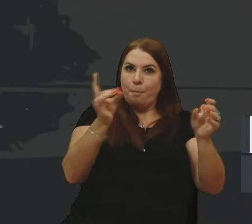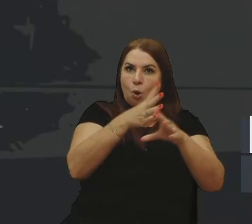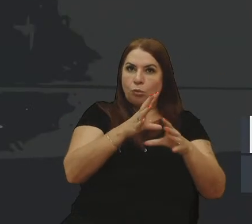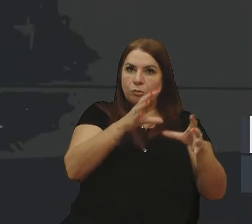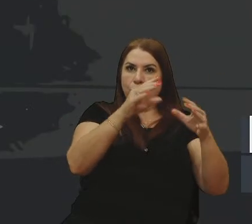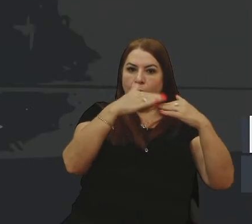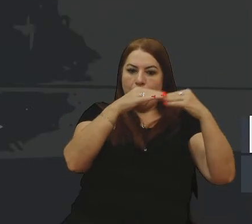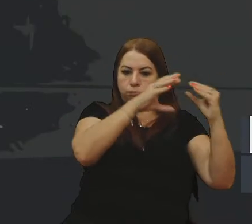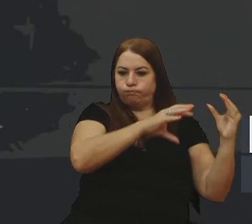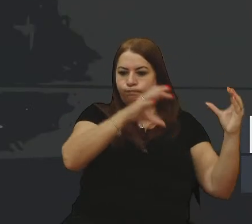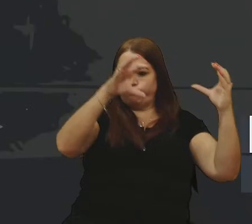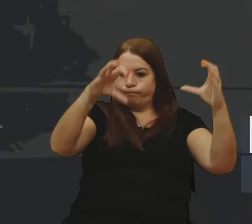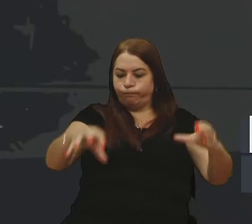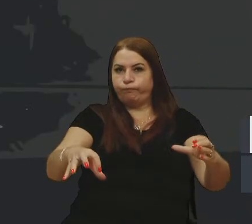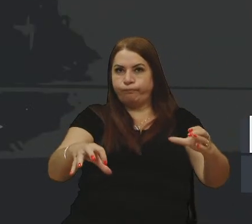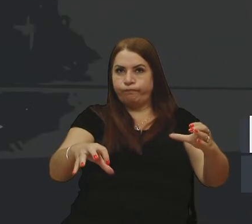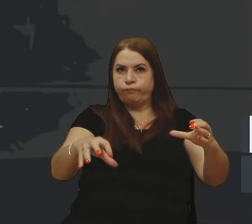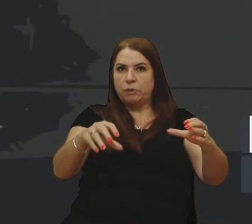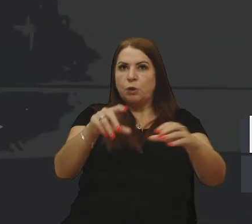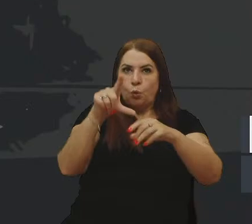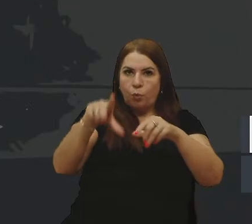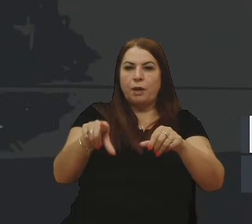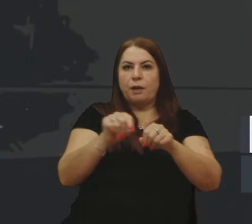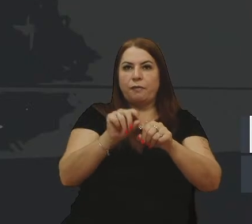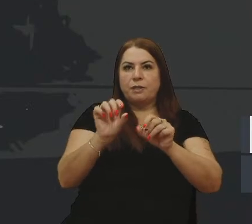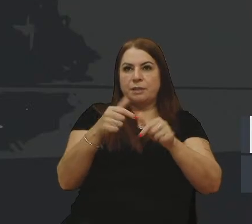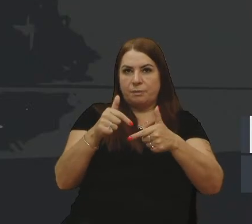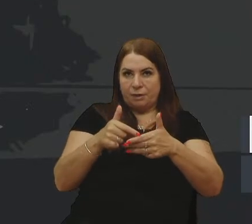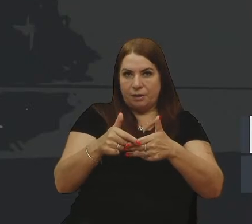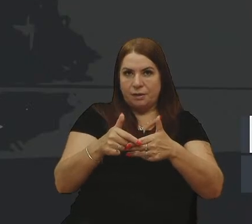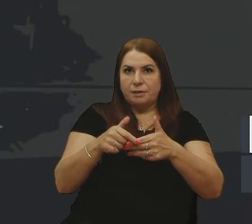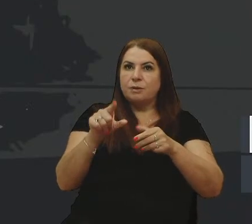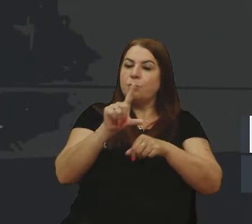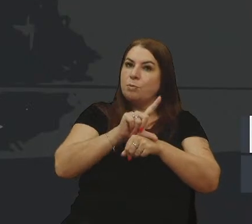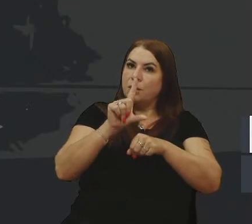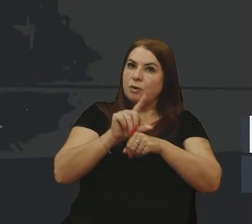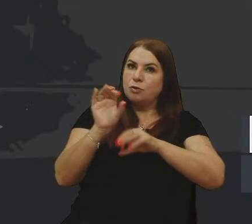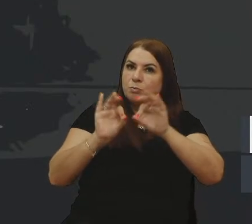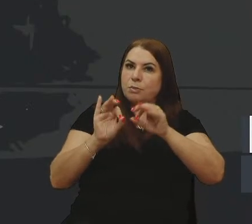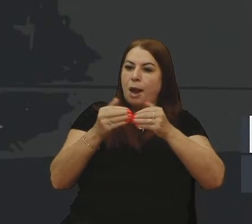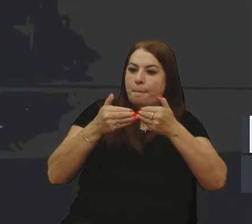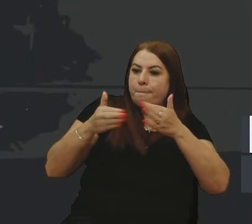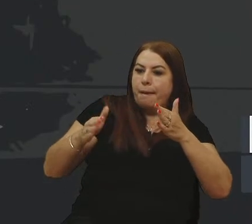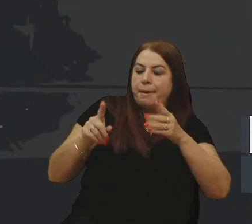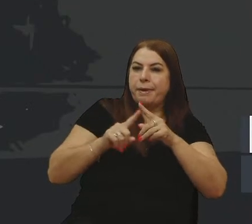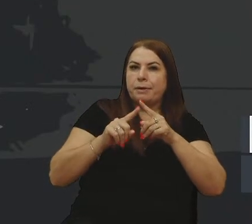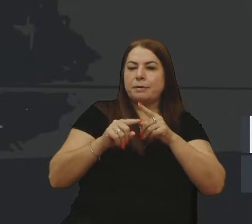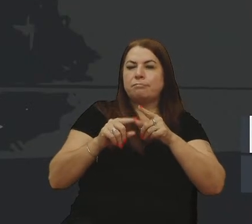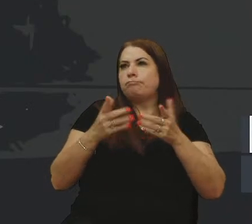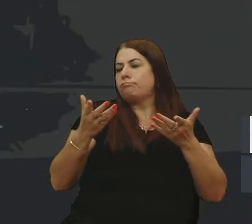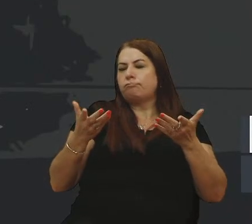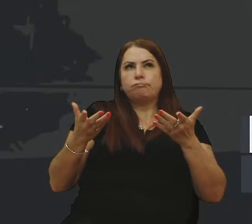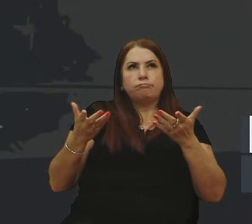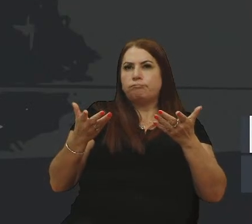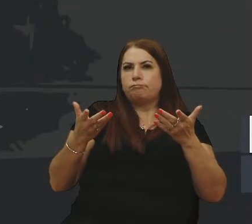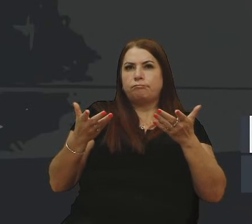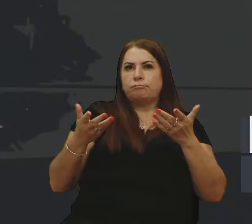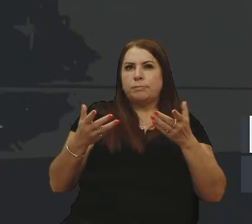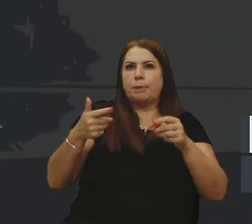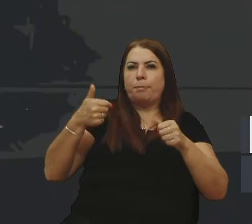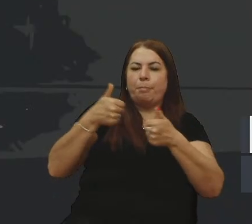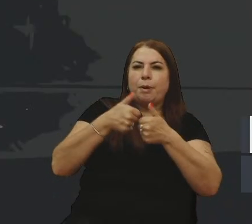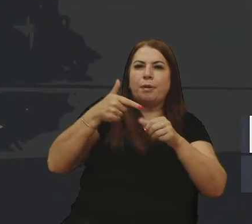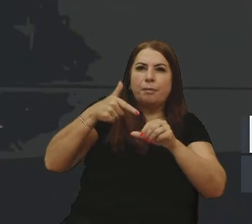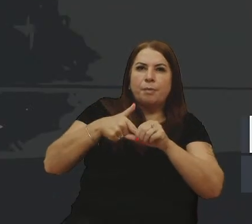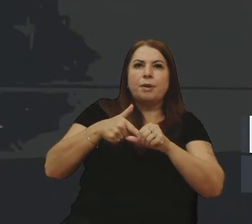de um caminhão e ela é largada no pátio onde ela vai ser operada. Ela é uma loja para ser uma operação aberta, então em pátio de postos de combustíveis,